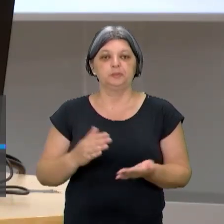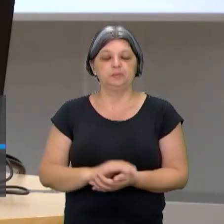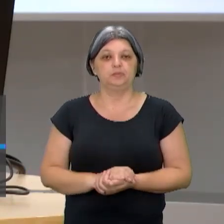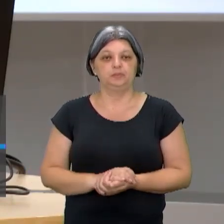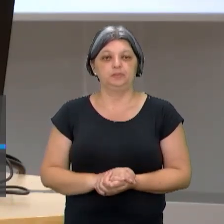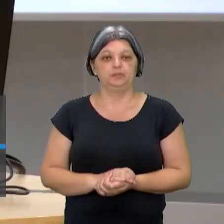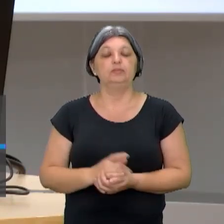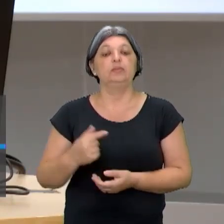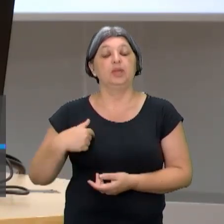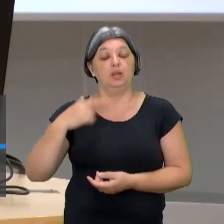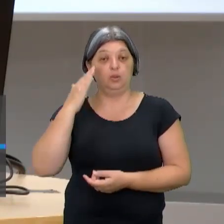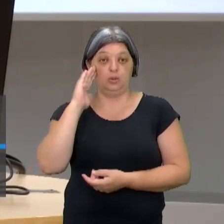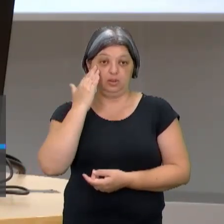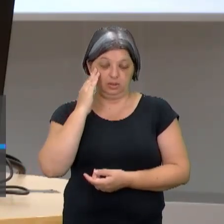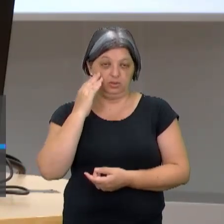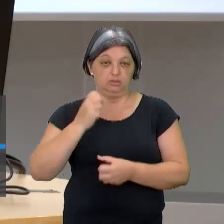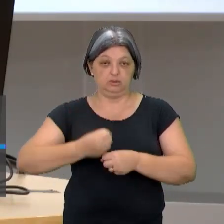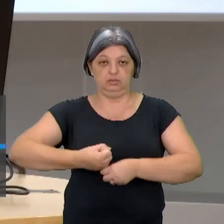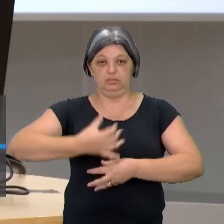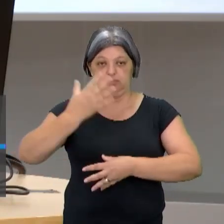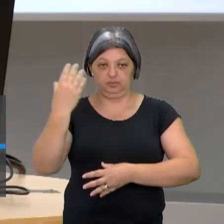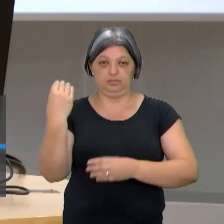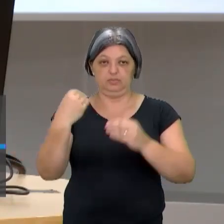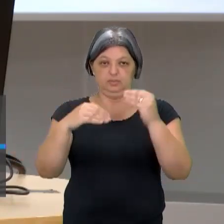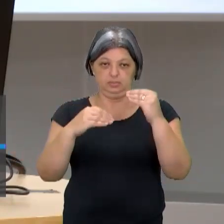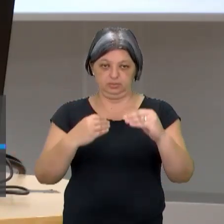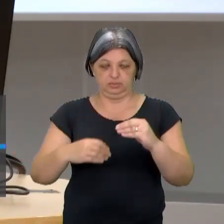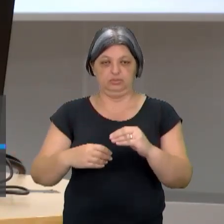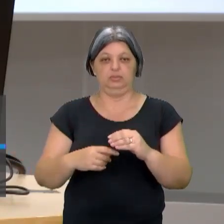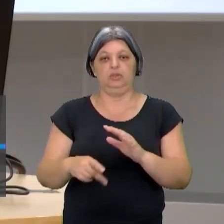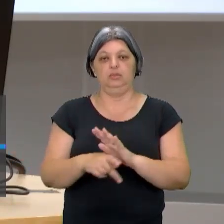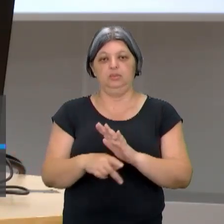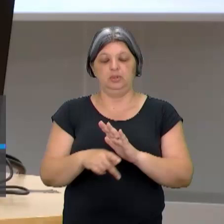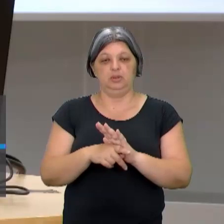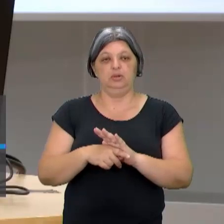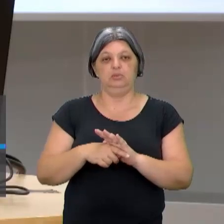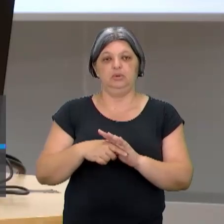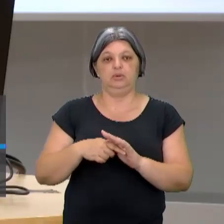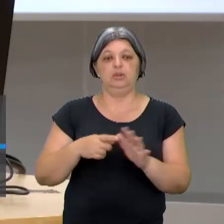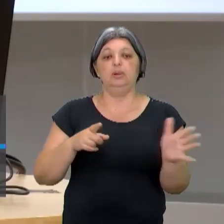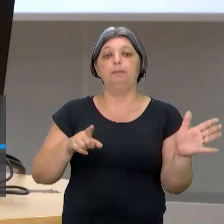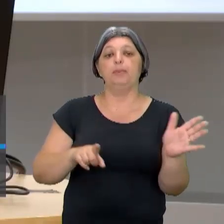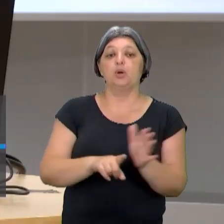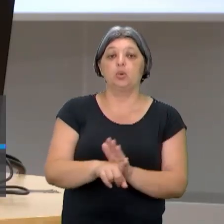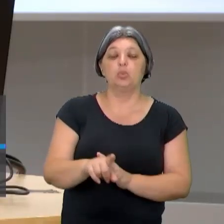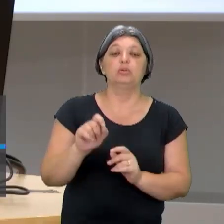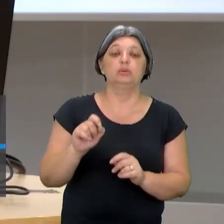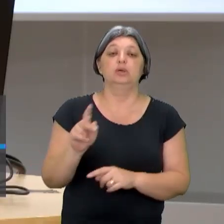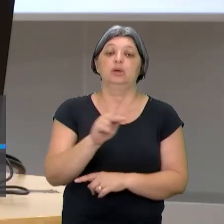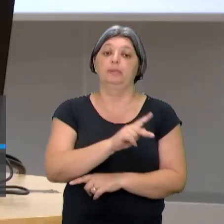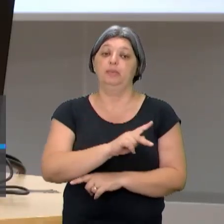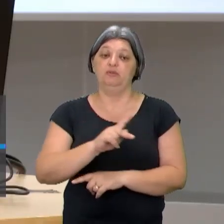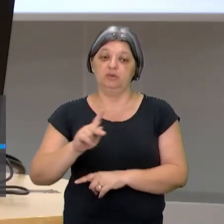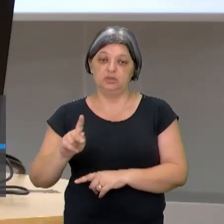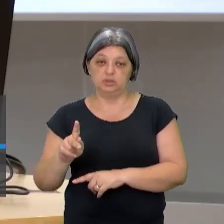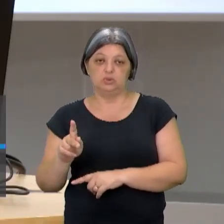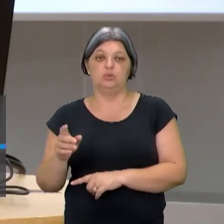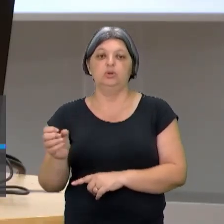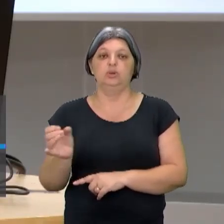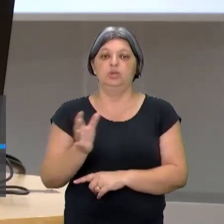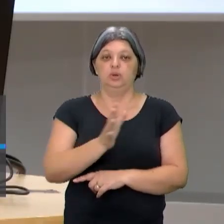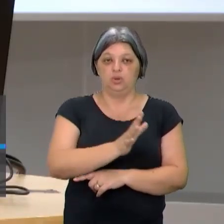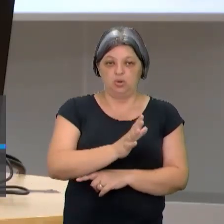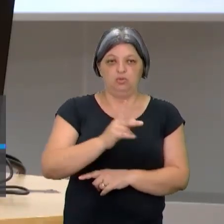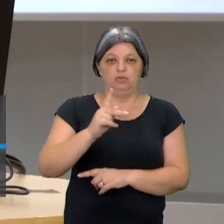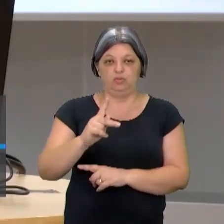como eu entendi que muitos colocaram como alinhamento vertical, né? Porque a gente colocou na pergunta aí que é um professor recém-chegado numa PEI, né? Para